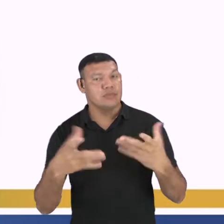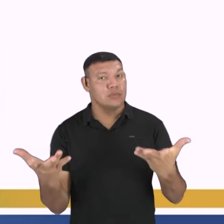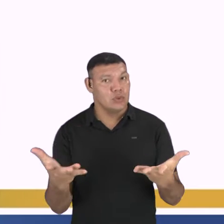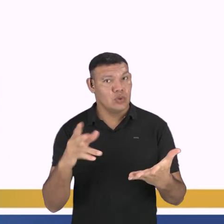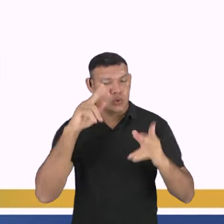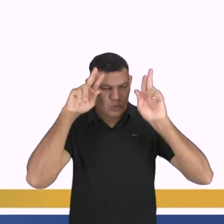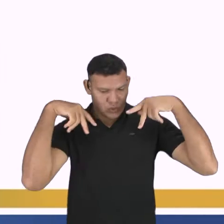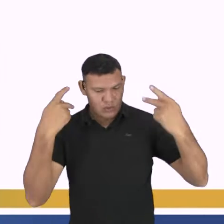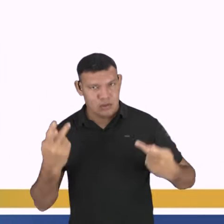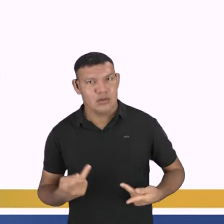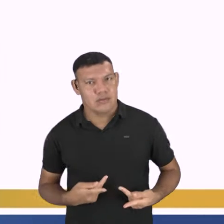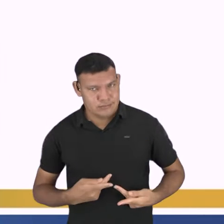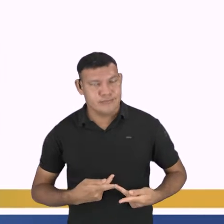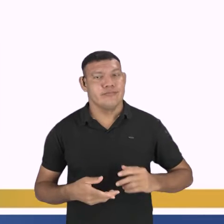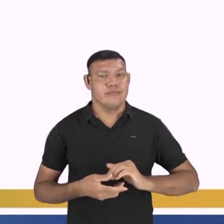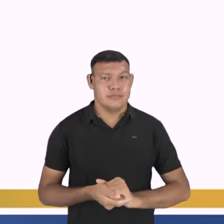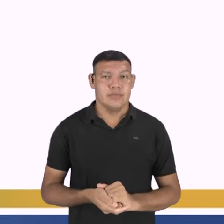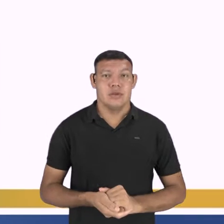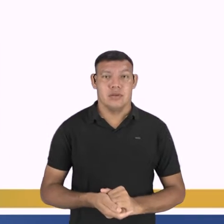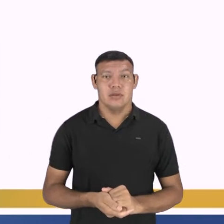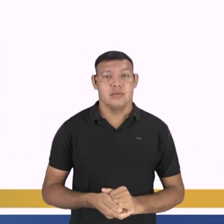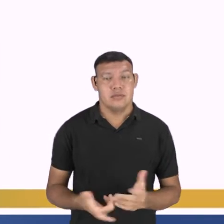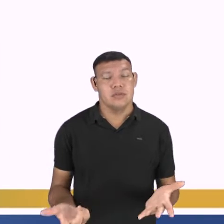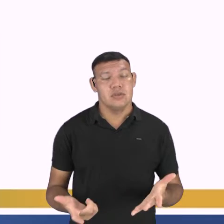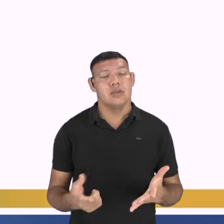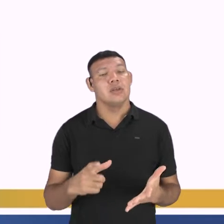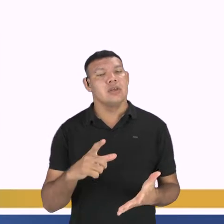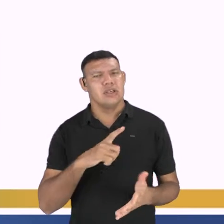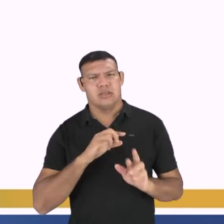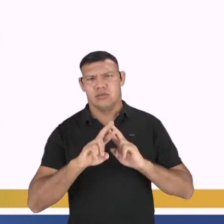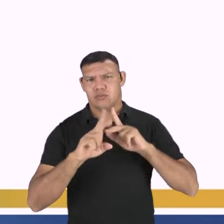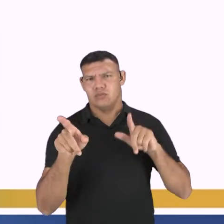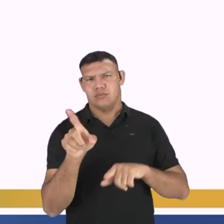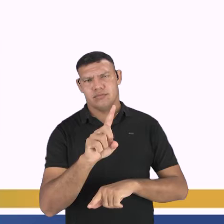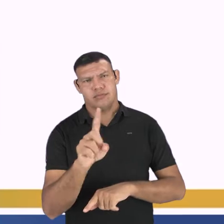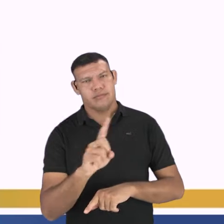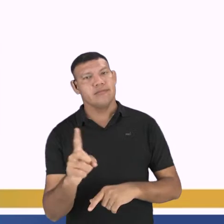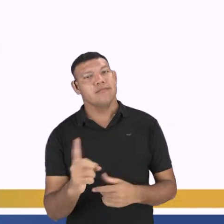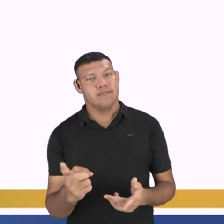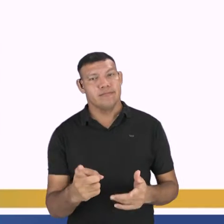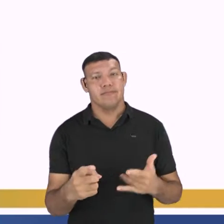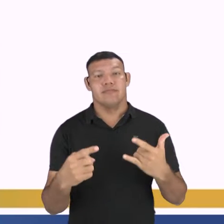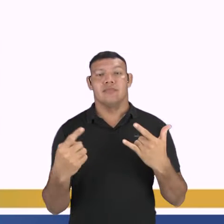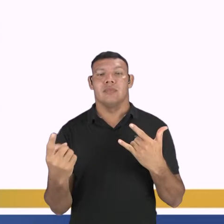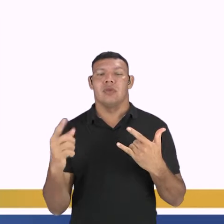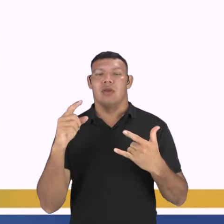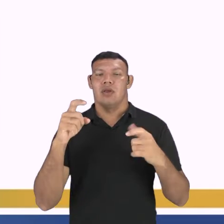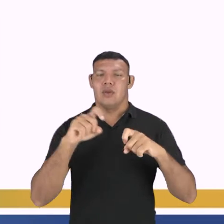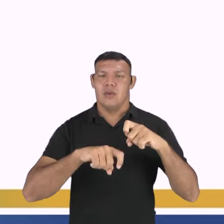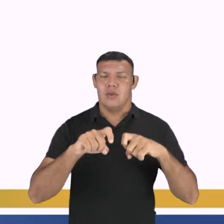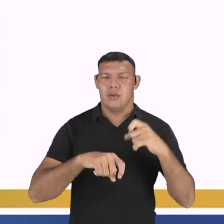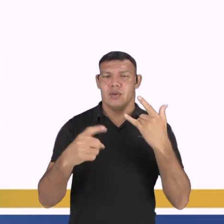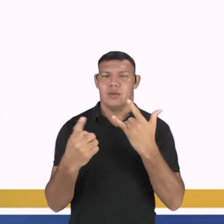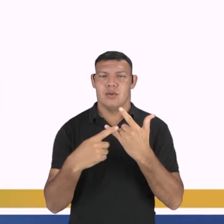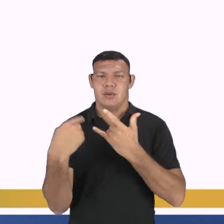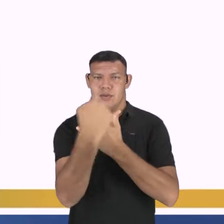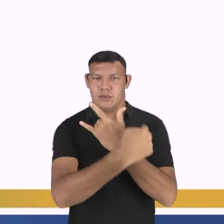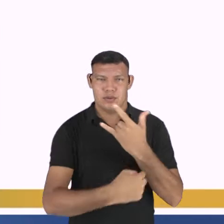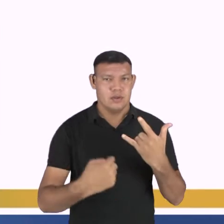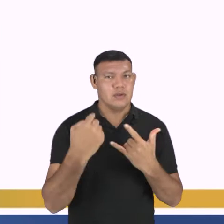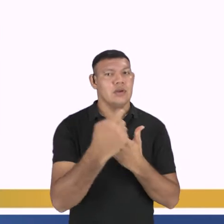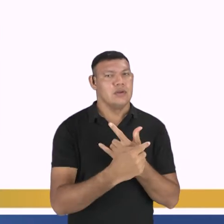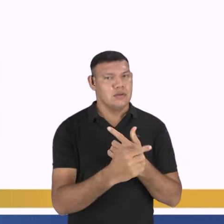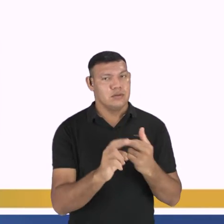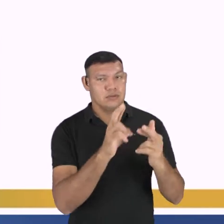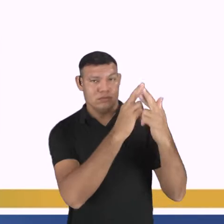assim, nós humanos, como organismos sexuados, nós não somos diferentes. No nosso sistema reprodutor, também chamado sistema genital,